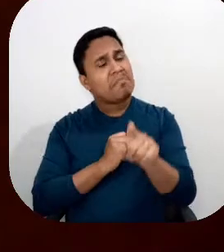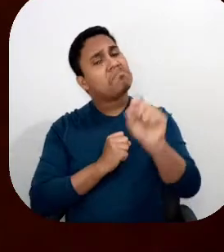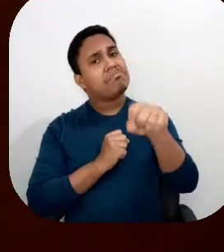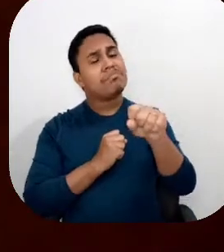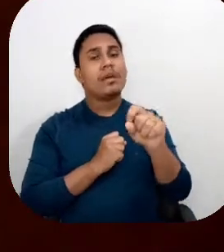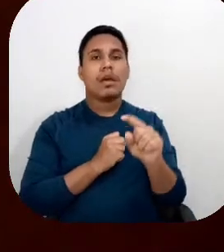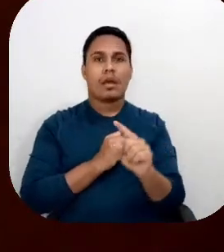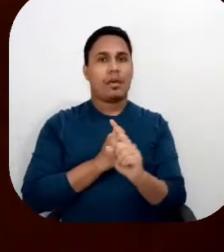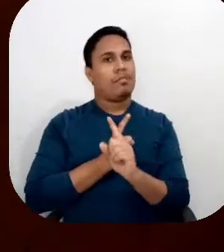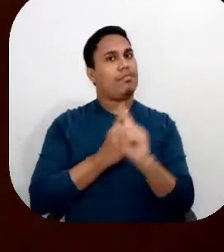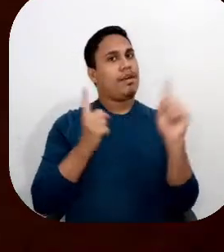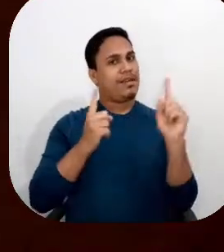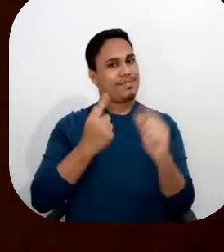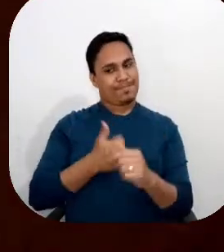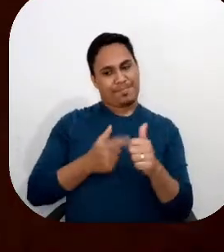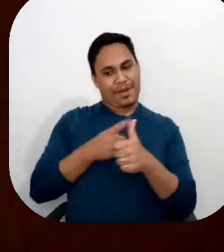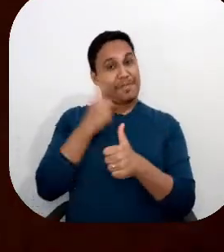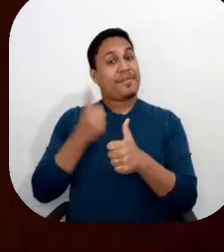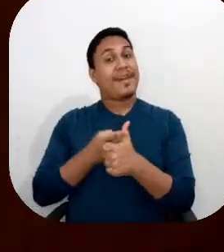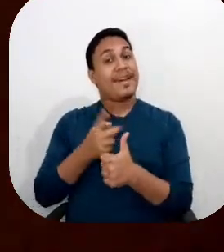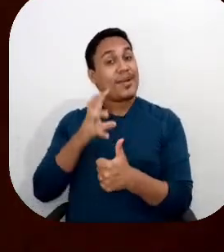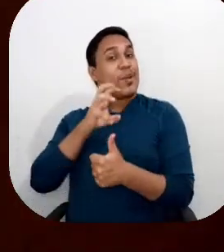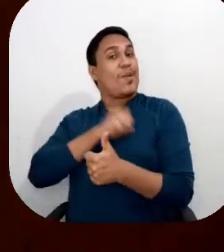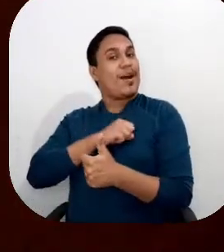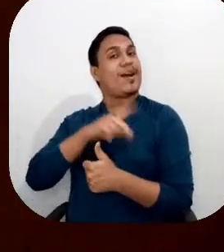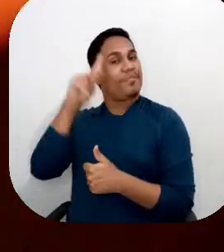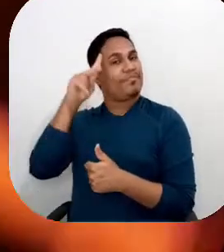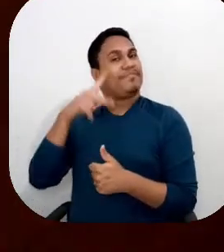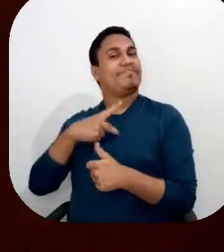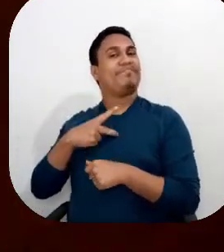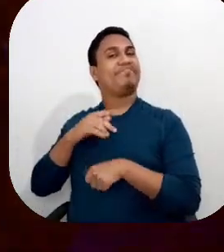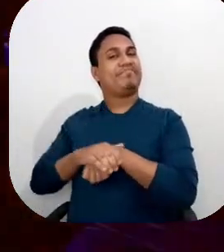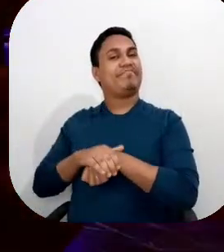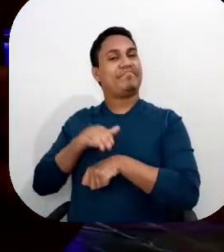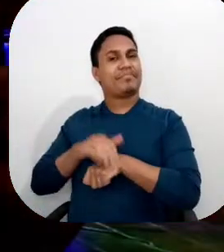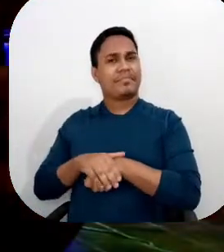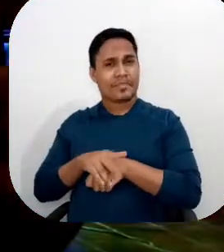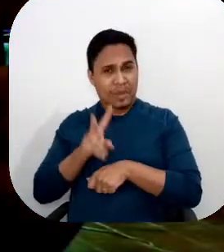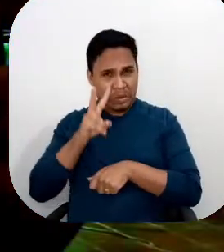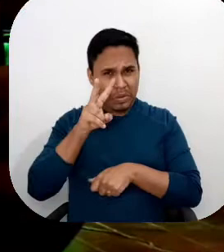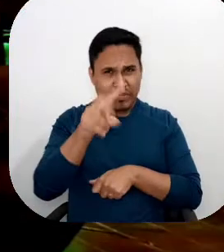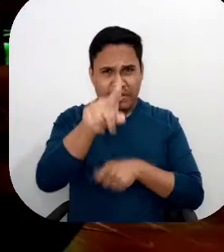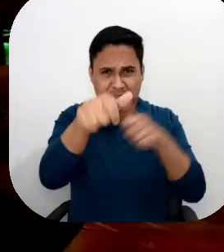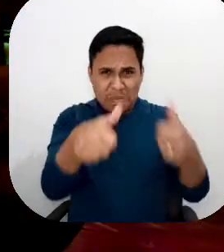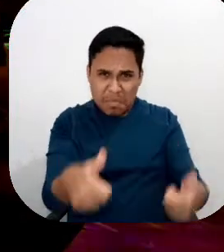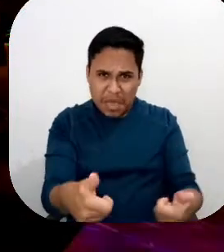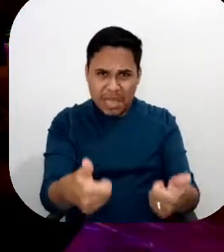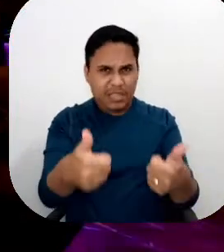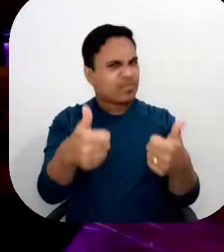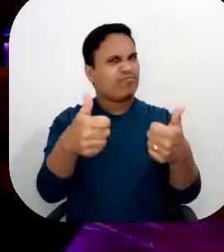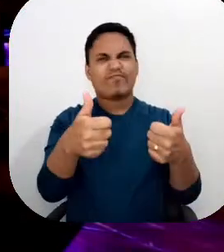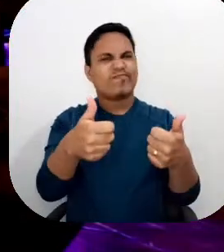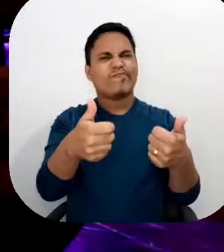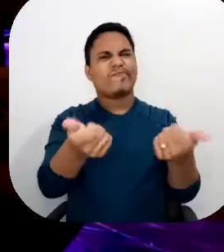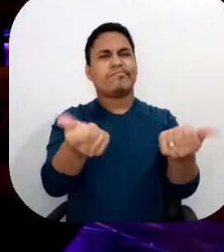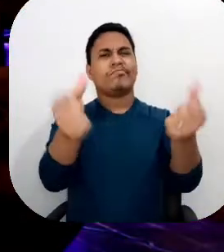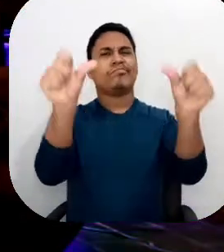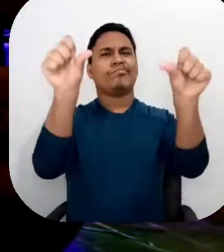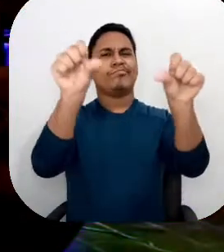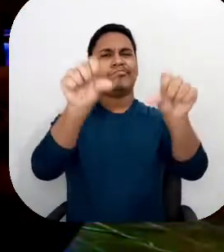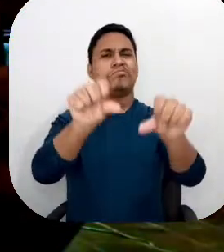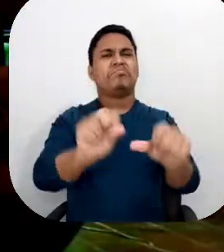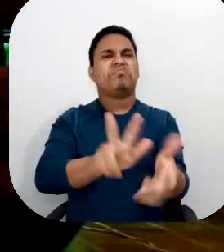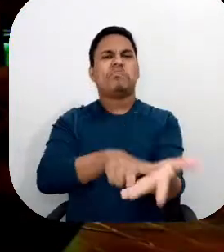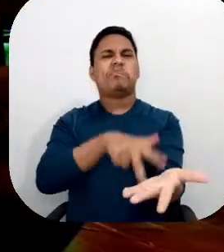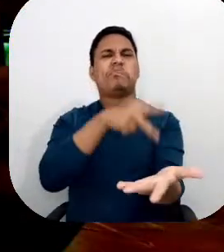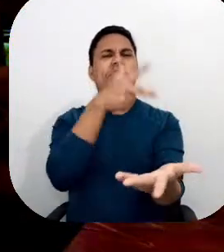amar, rapaz, mas eu me amo muito mais. Eu não vejo você florescer, eu